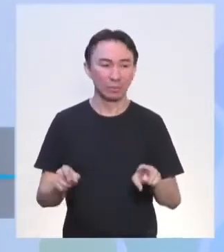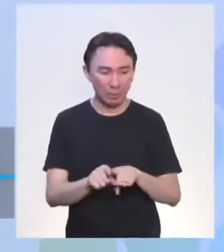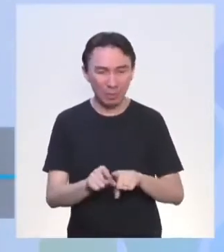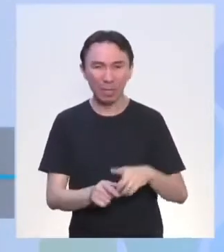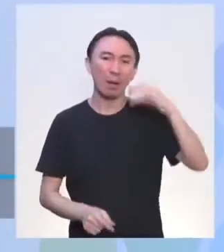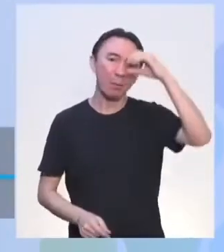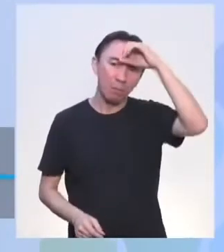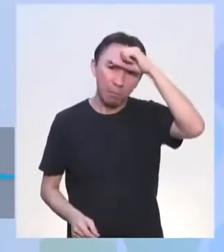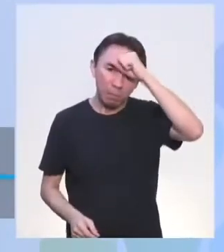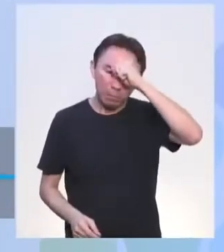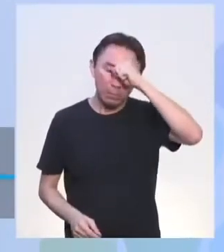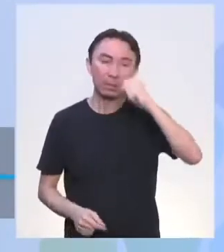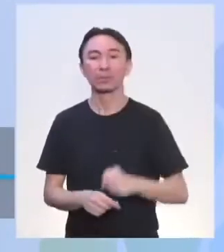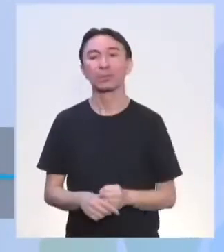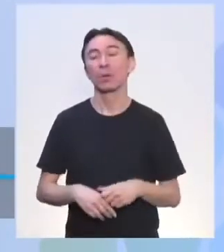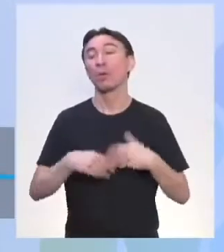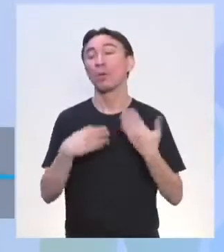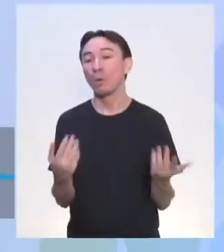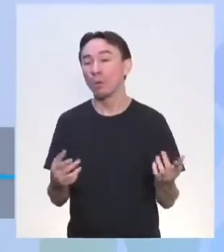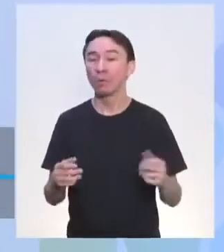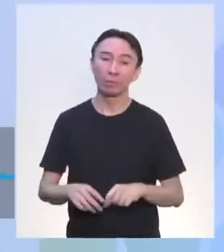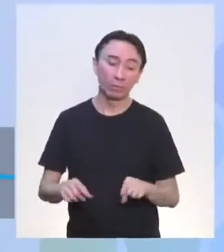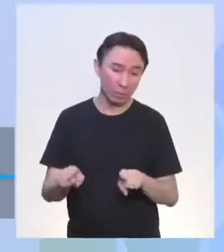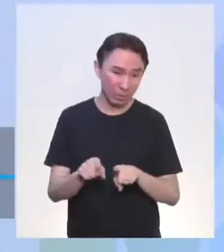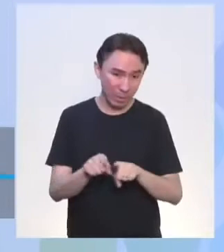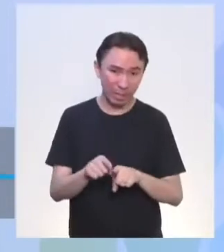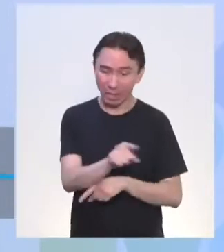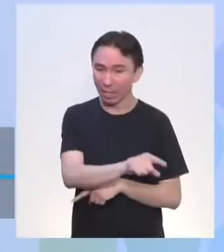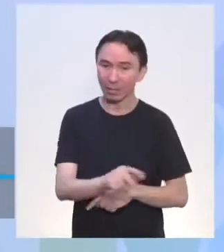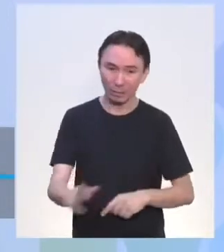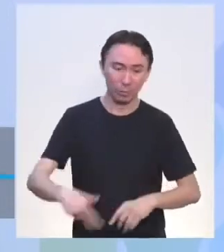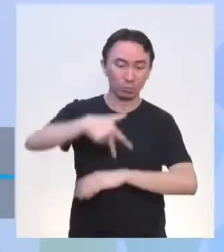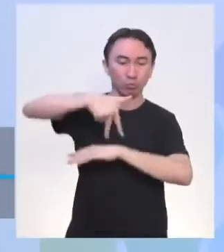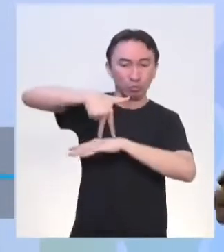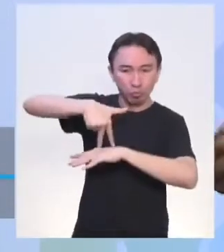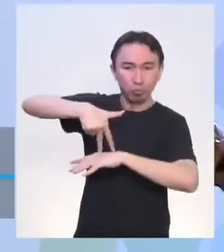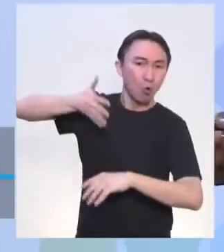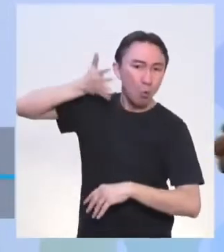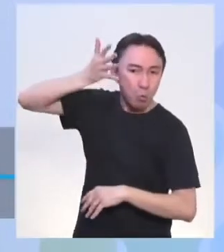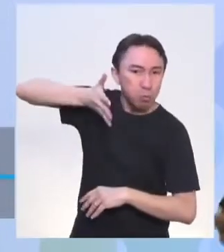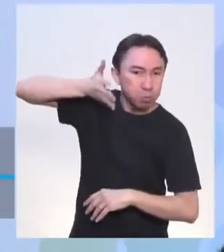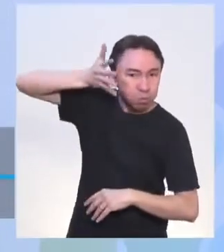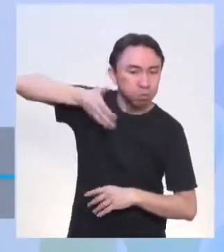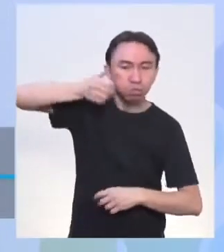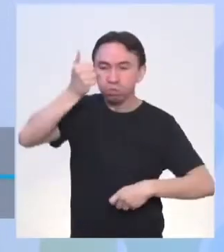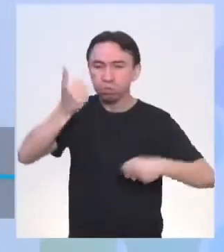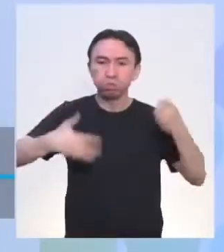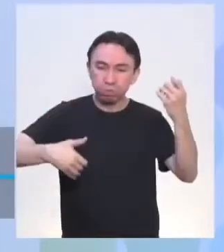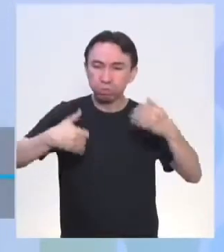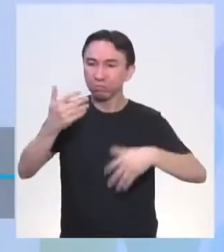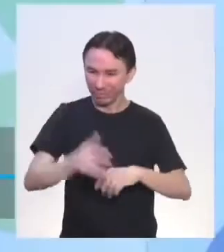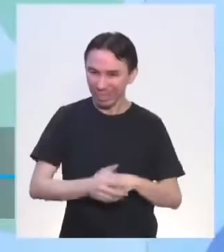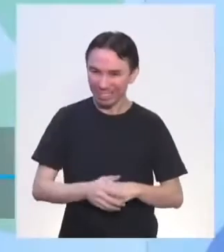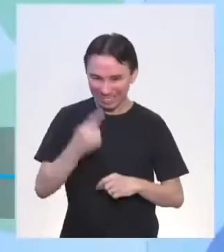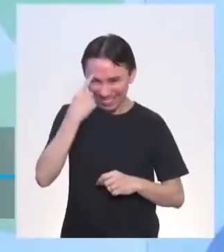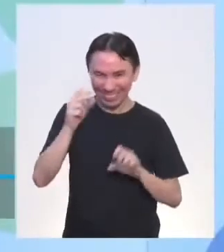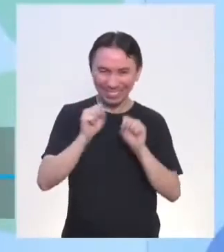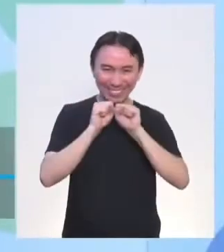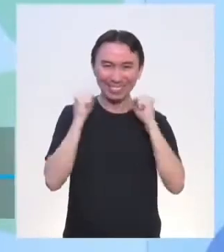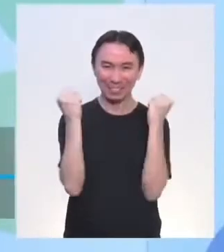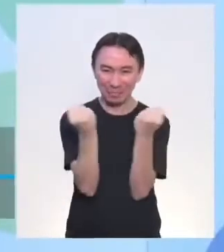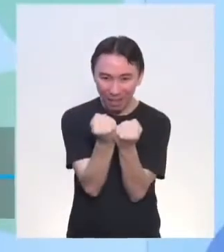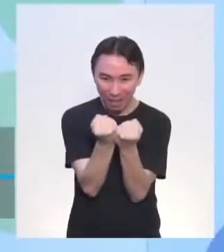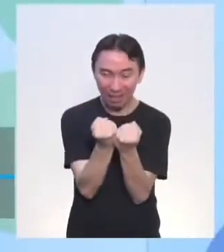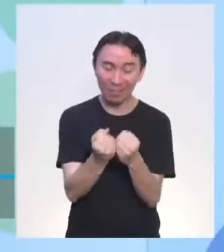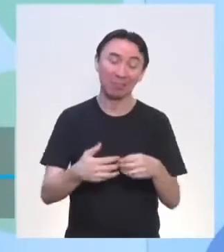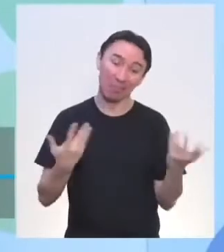Lígia. Para fazer alguma apresentação oral. Sim. Quando a gente falou sobre o seminário. A gente falou sobre o seminário, né? Sim. A